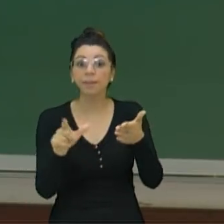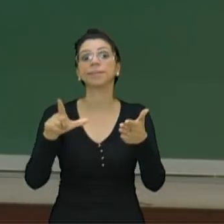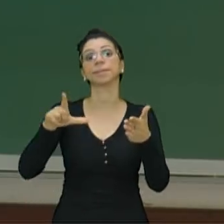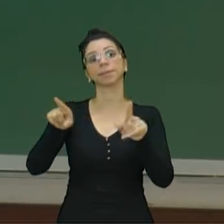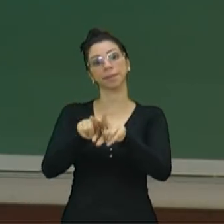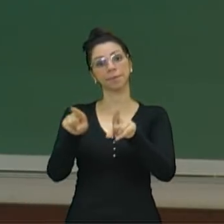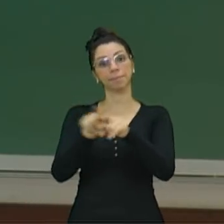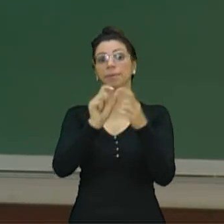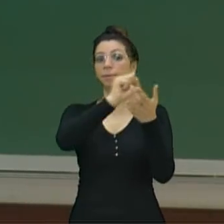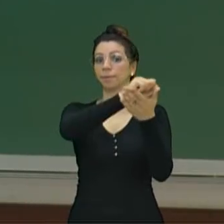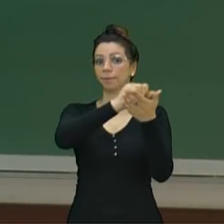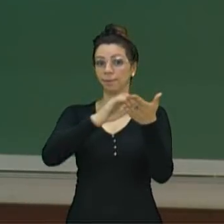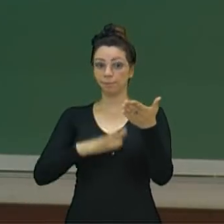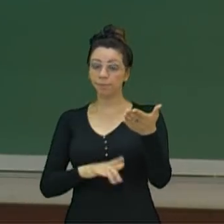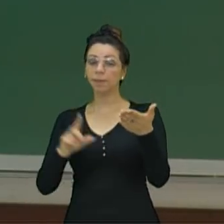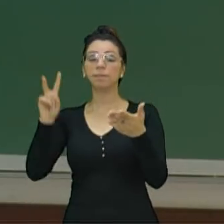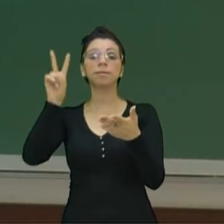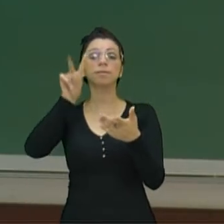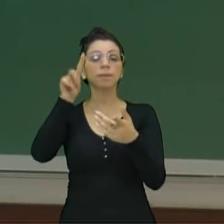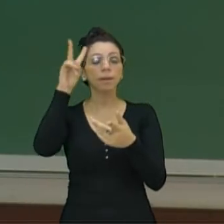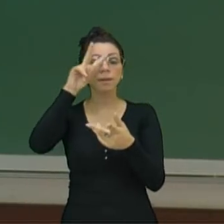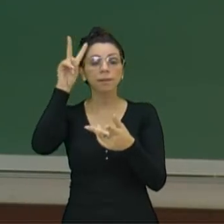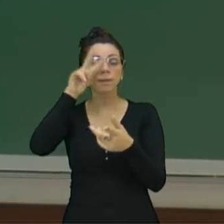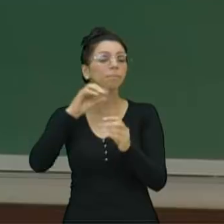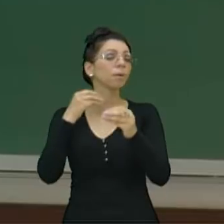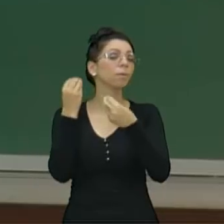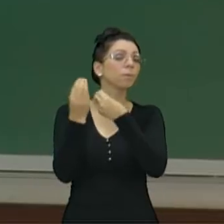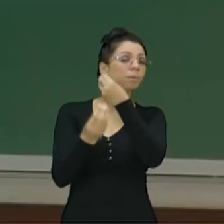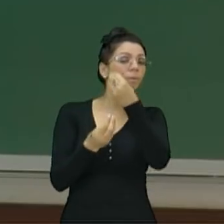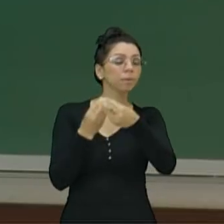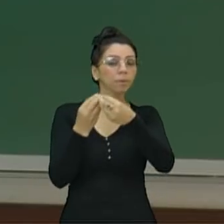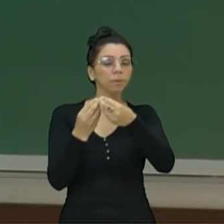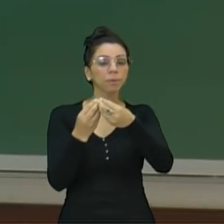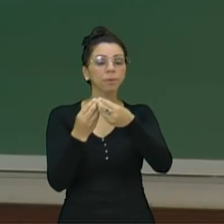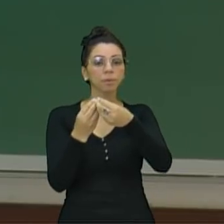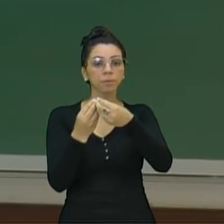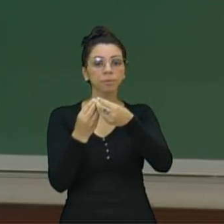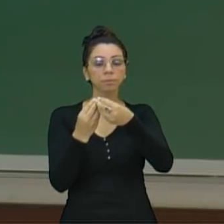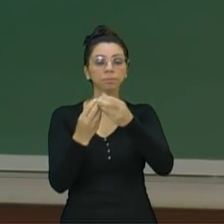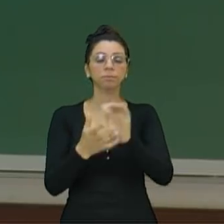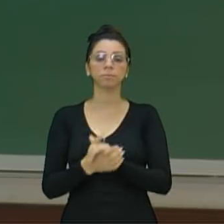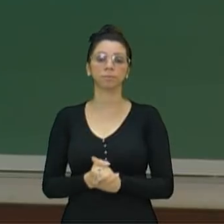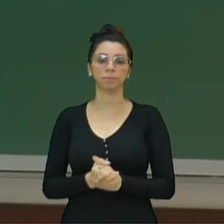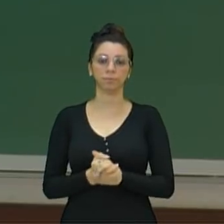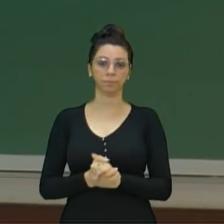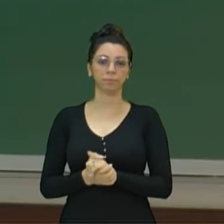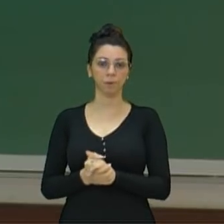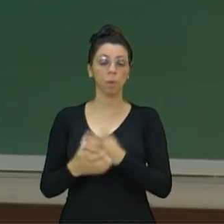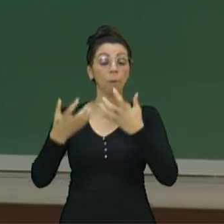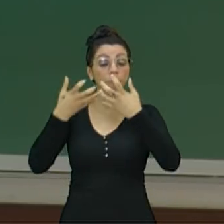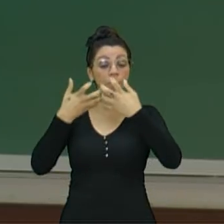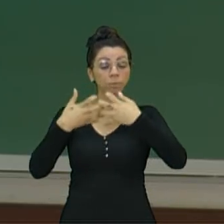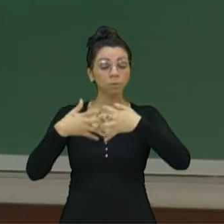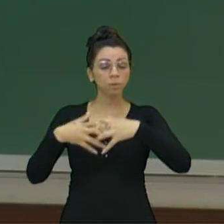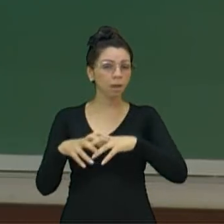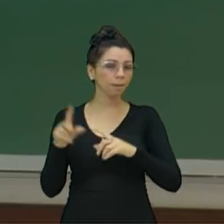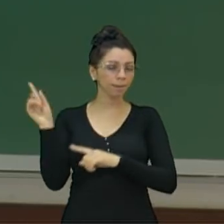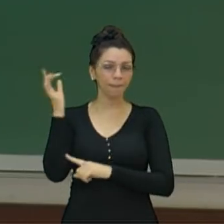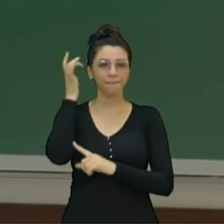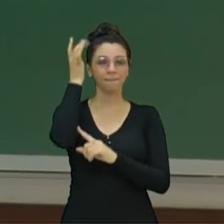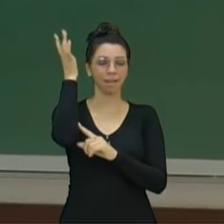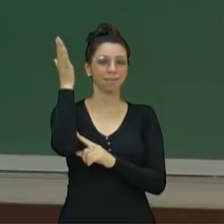que pedia para lembrar, para indicar as partes de um neurônio. Então aqui vai ser fácil. Vocês vão saber,